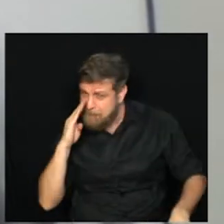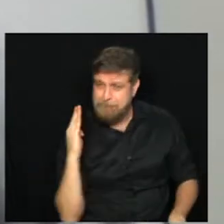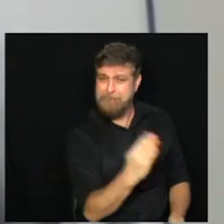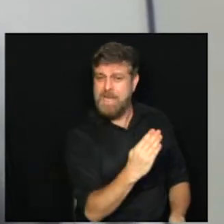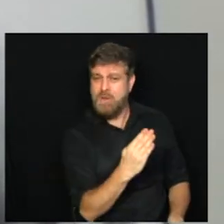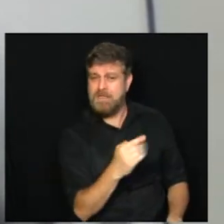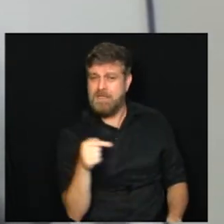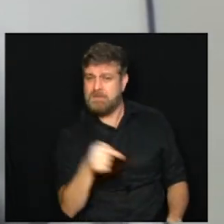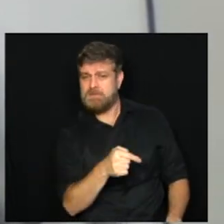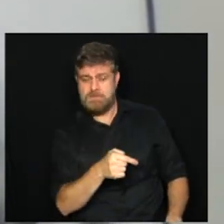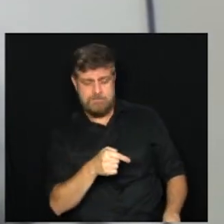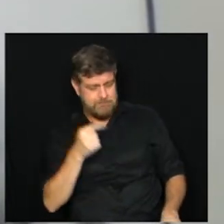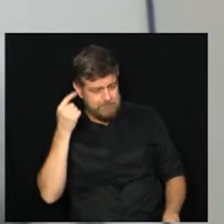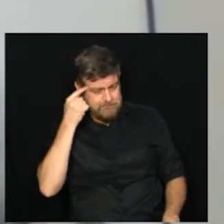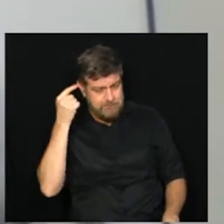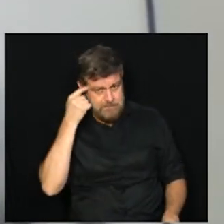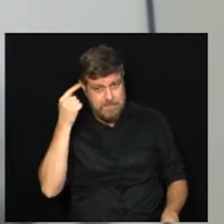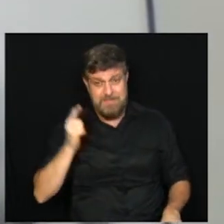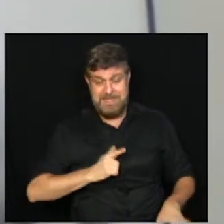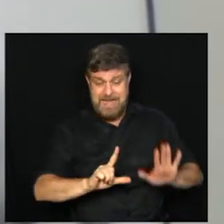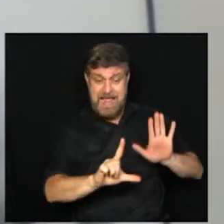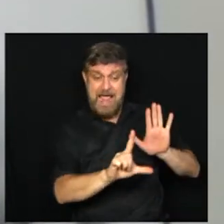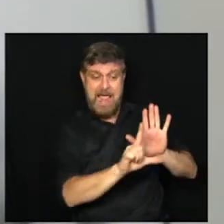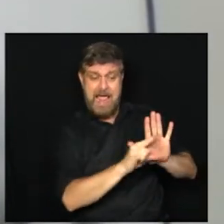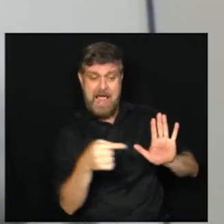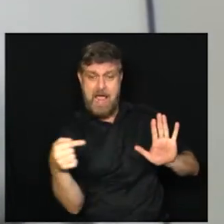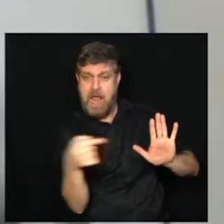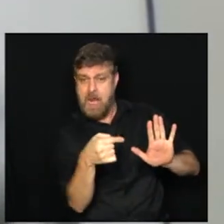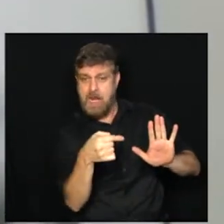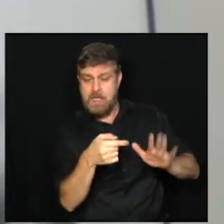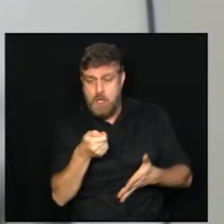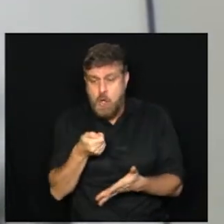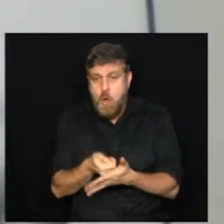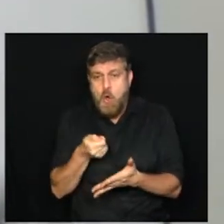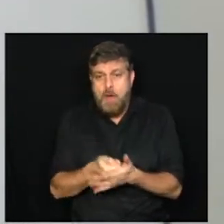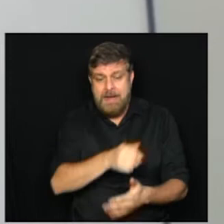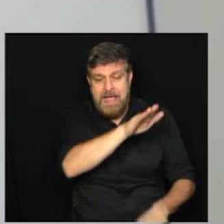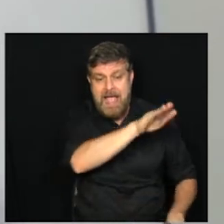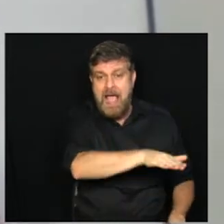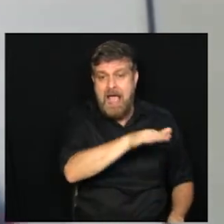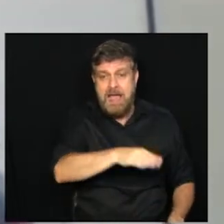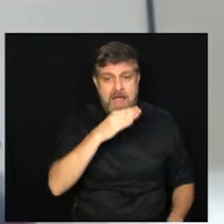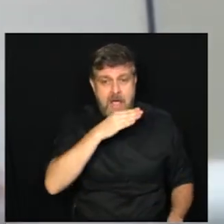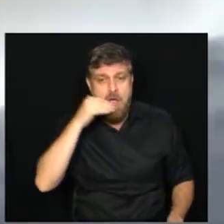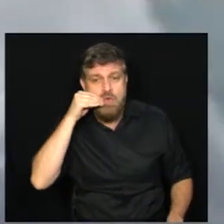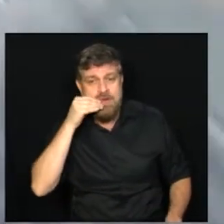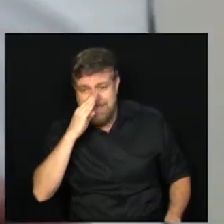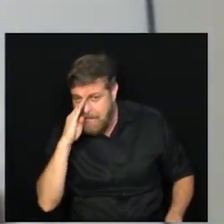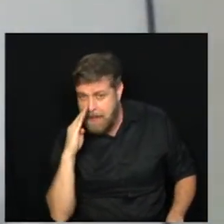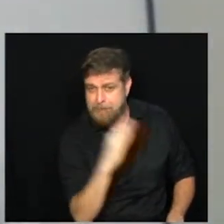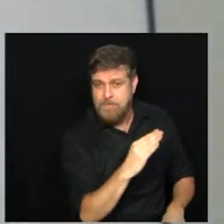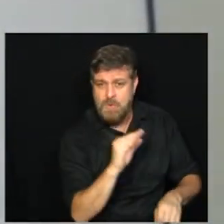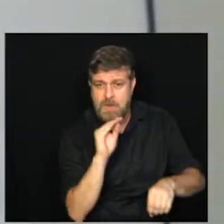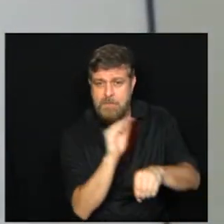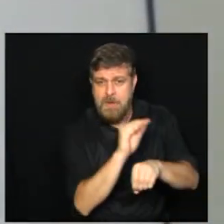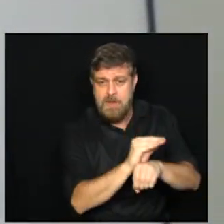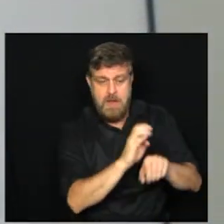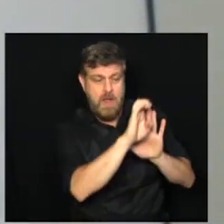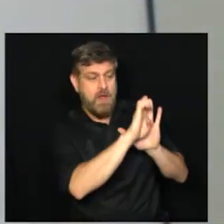como prioridade é ter leis que vão fazer com que a criança seja prioridade, apesar de que o ECA está